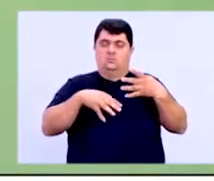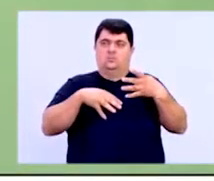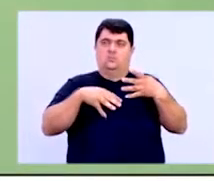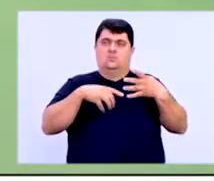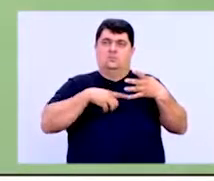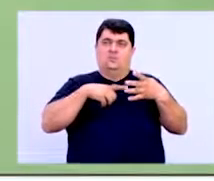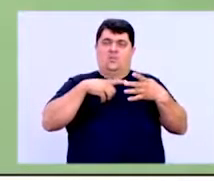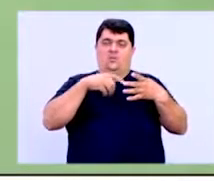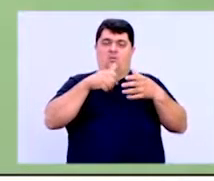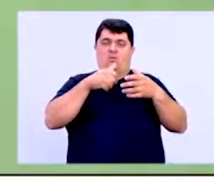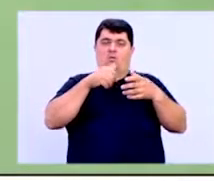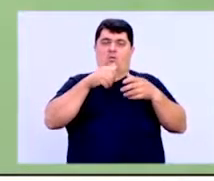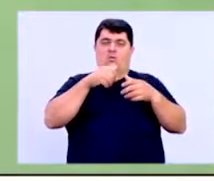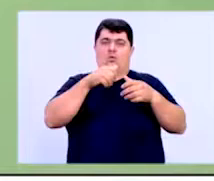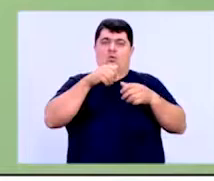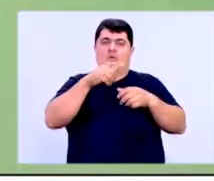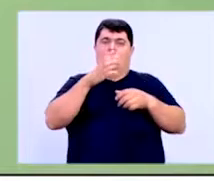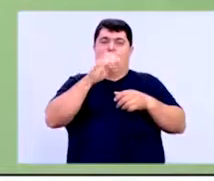custos fixos,